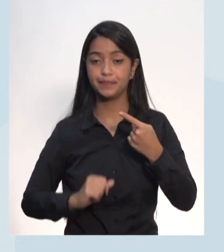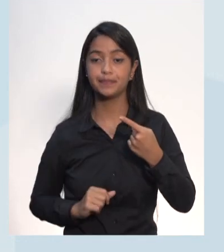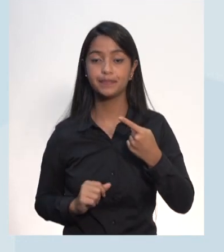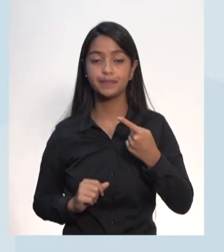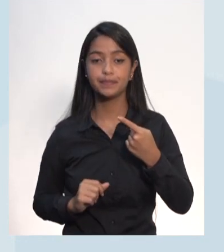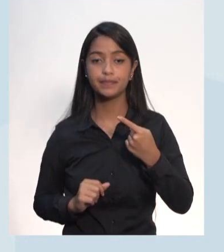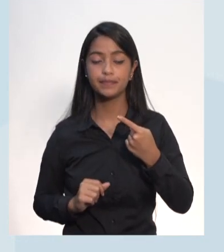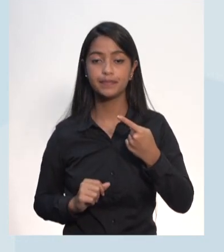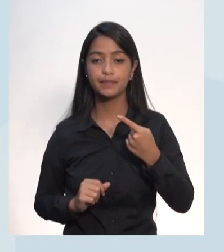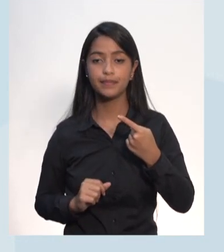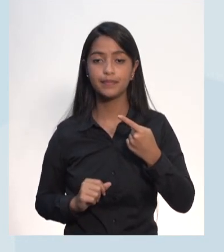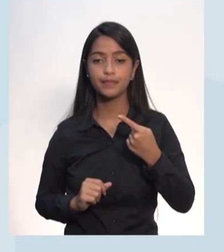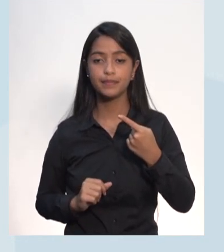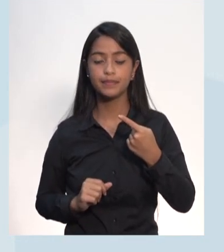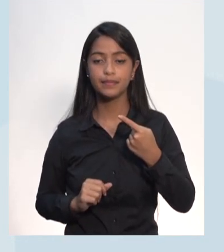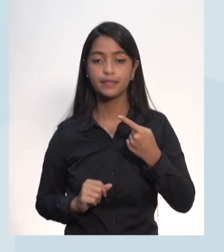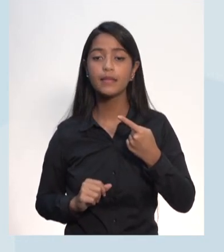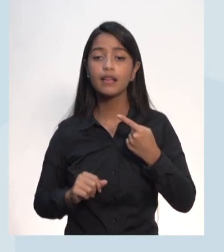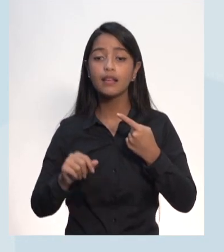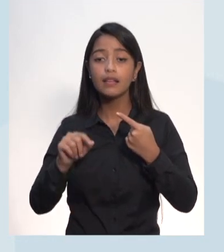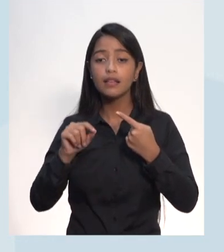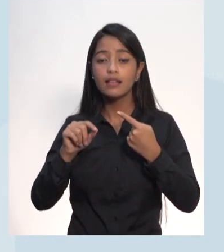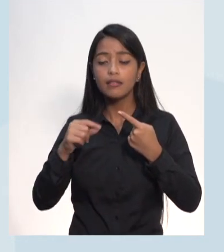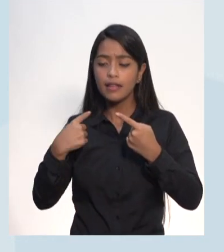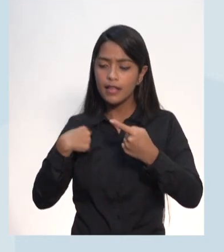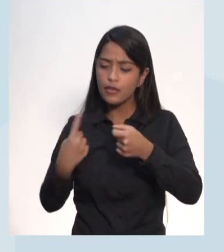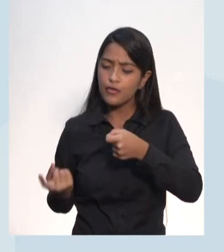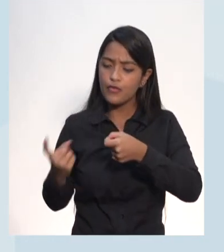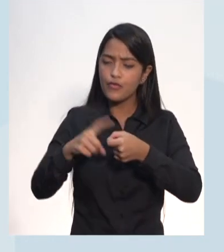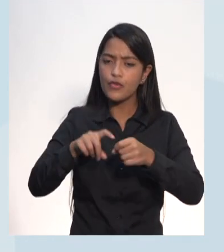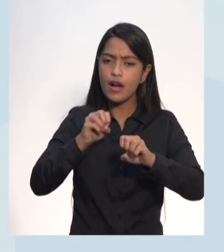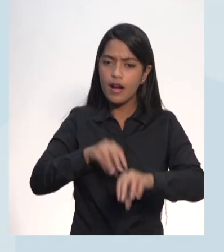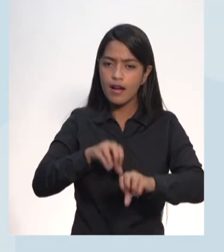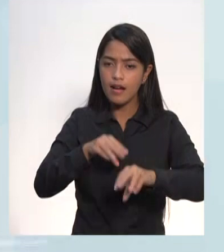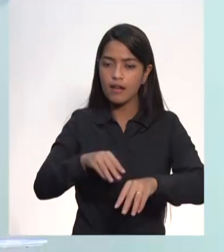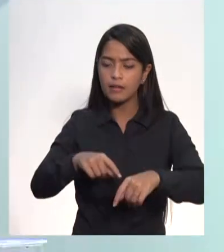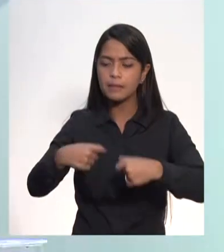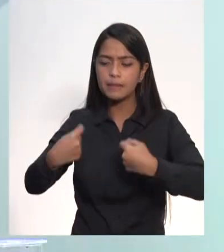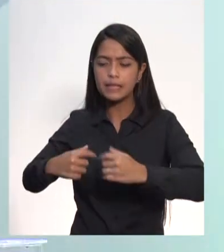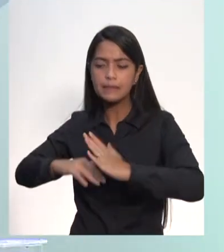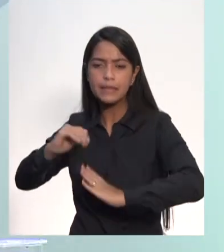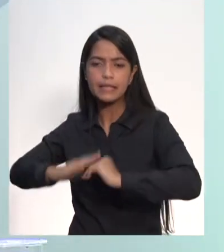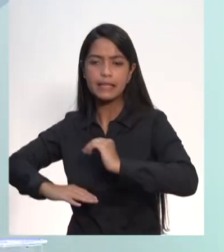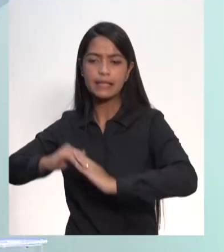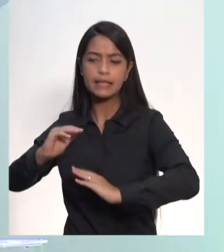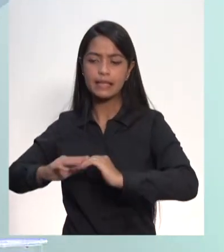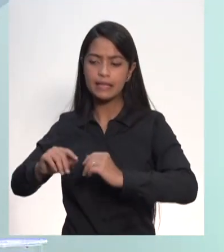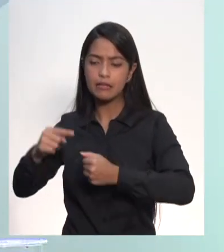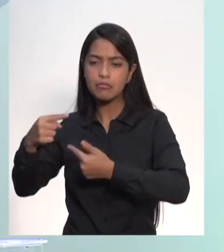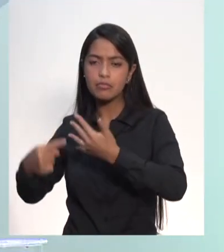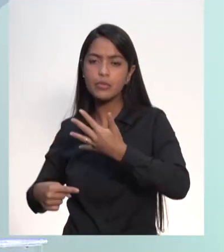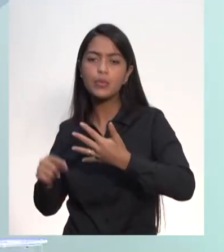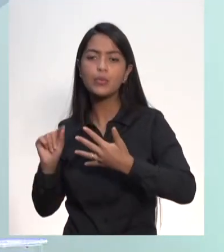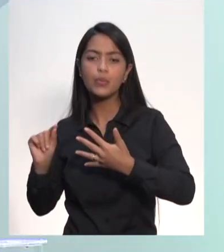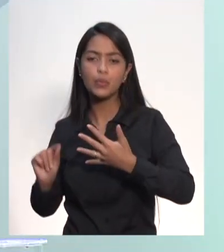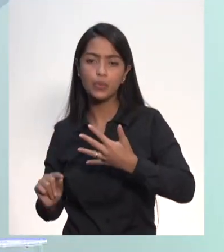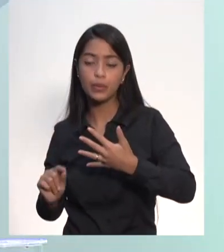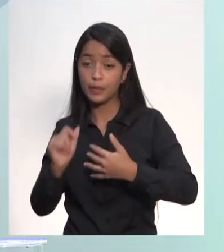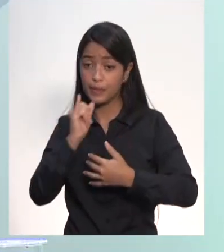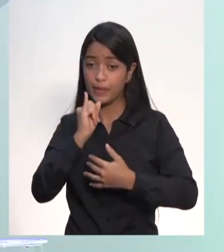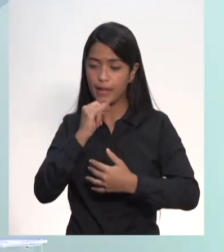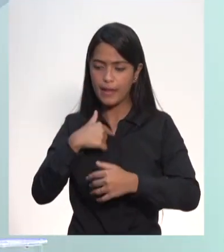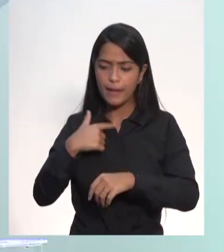habilidades são necessárias para serem retomadas com as minhas turmas? Né? Então, em que momento eu parei e quais das habilidades do bimestre eu